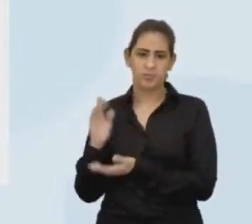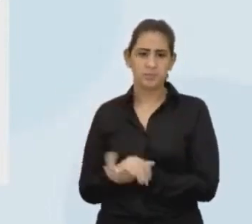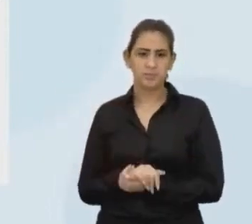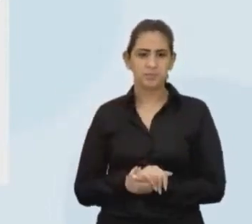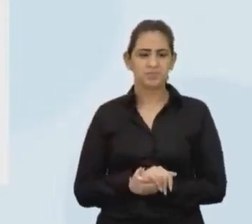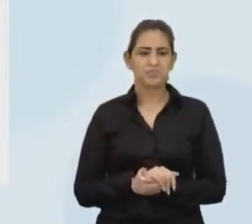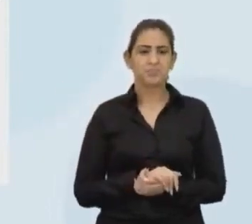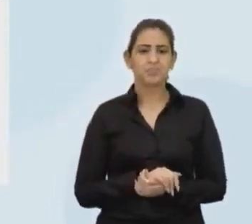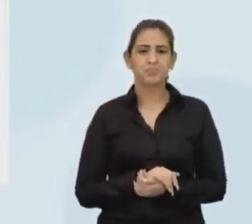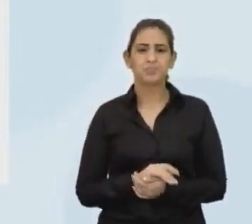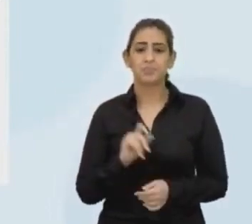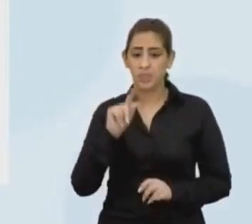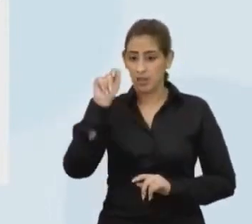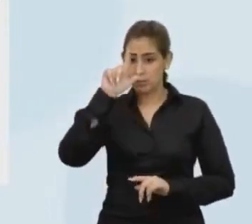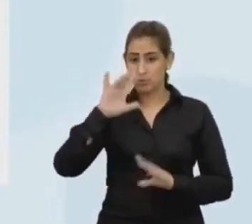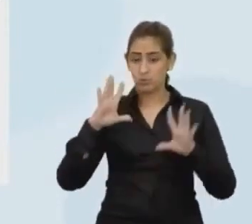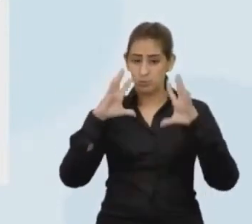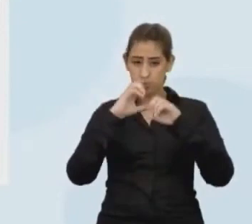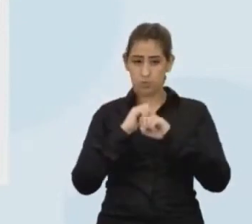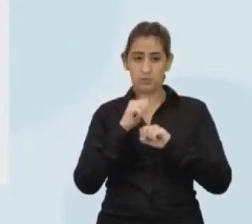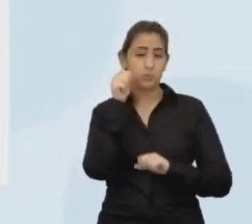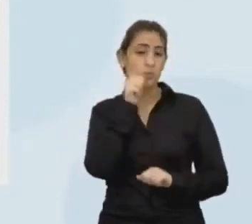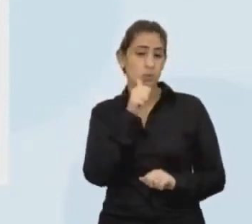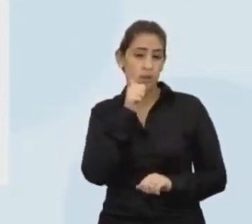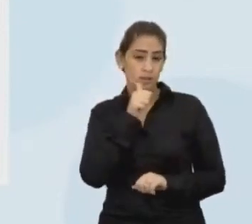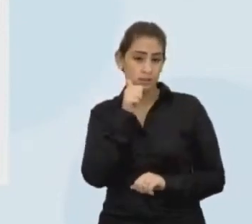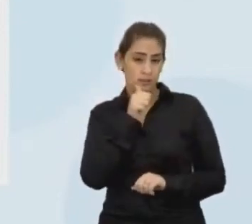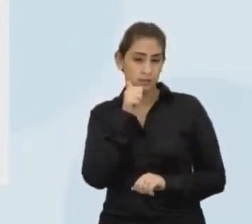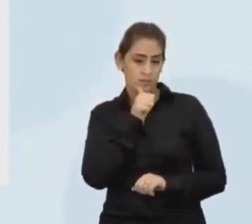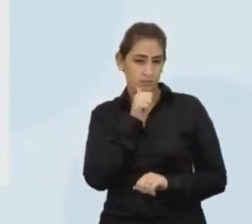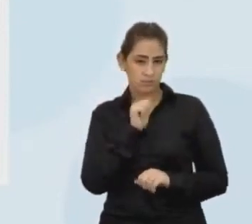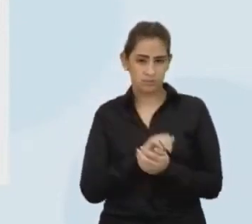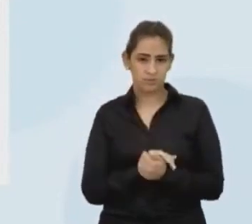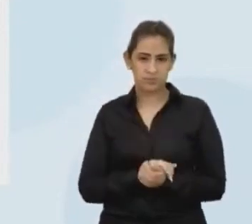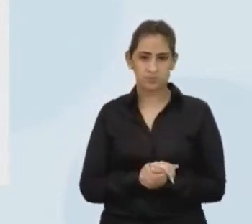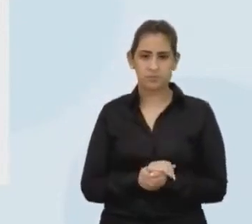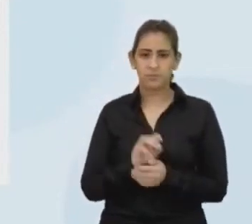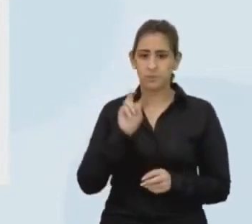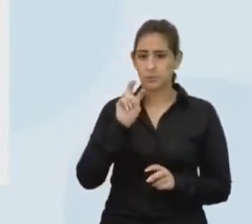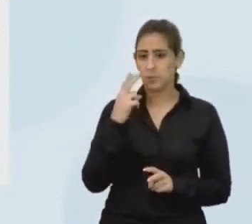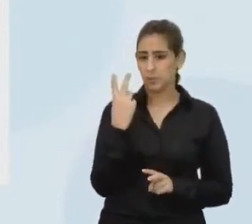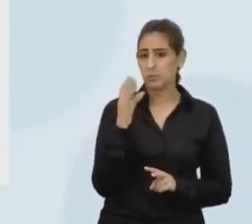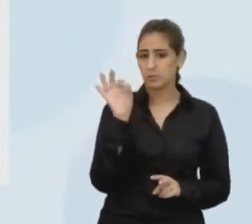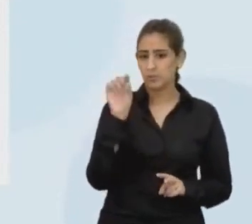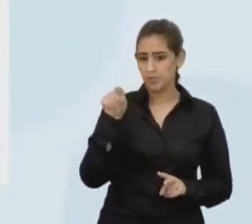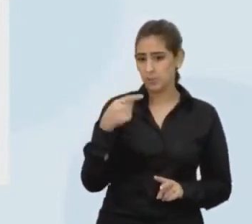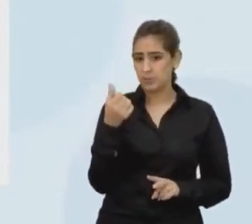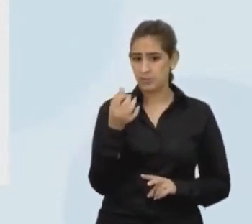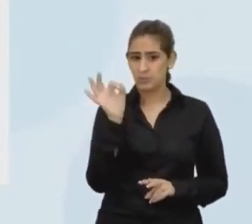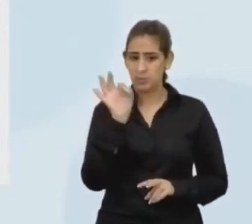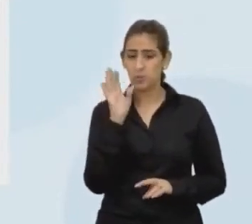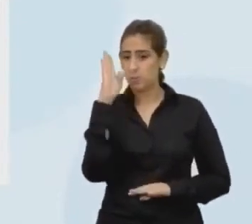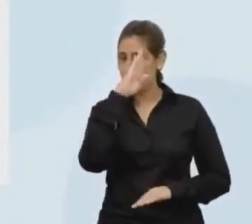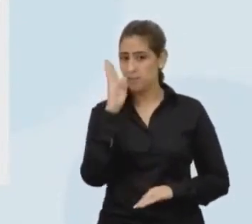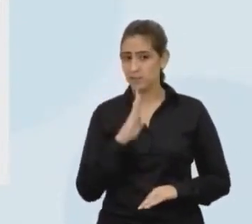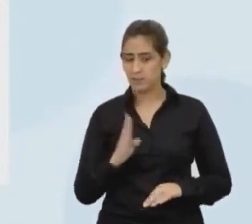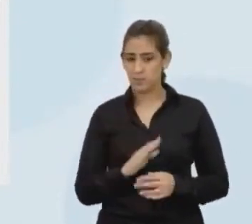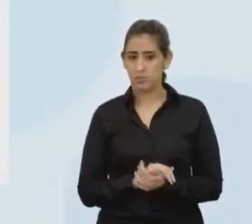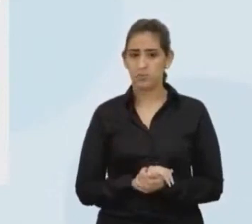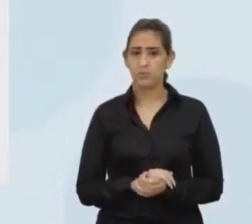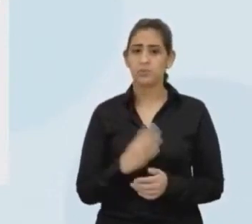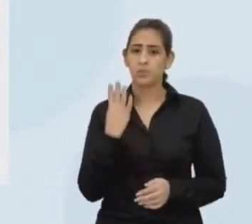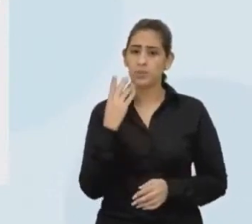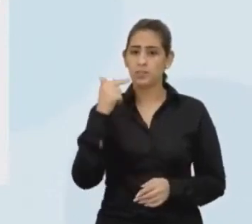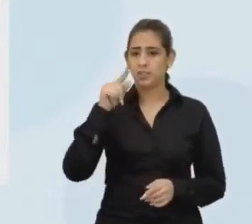o que saem azul escuro são as mulheres 52,2%, aí no Brasil e